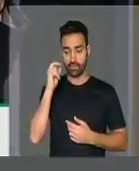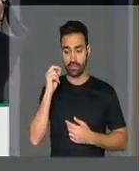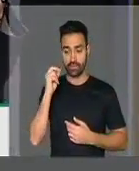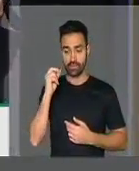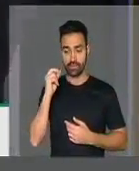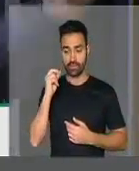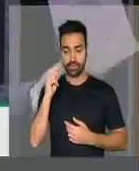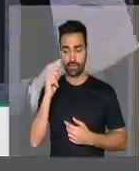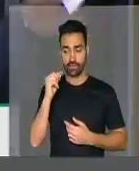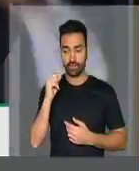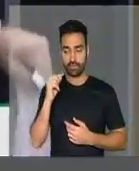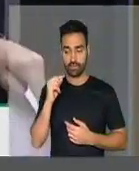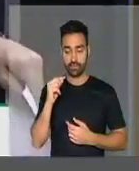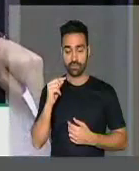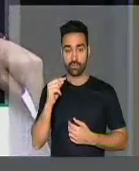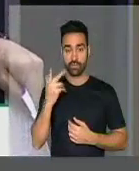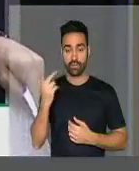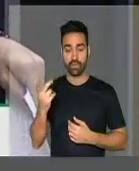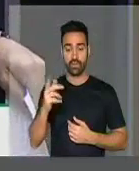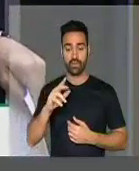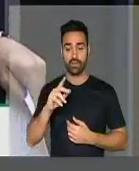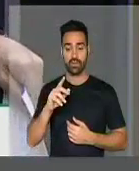que vão para além da própria